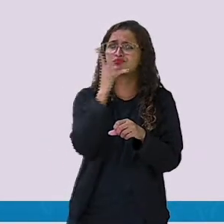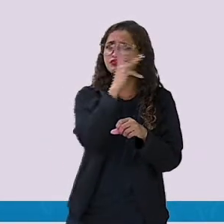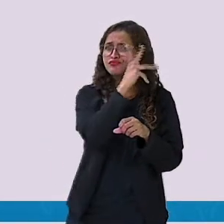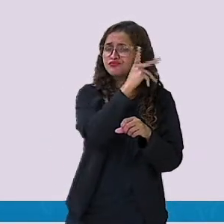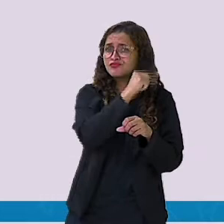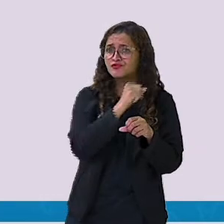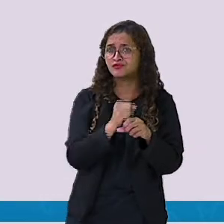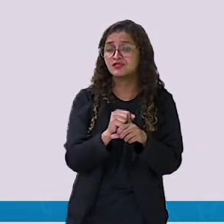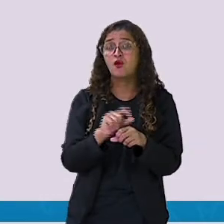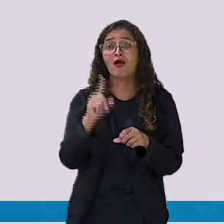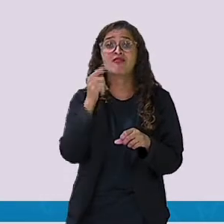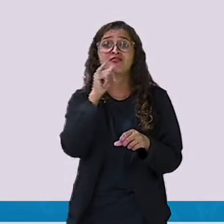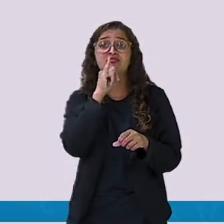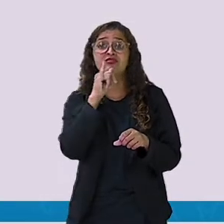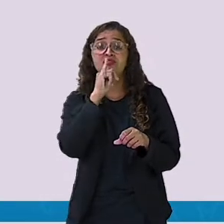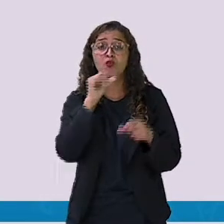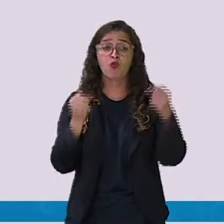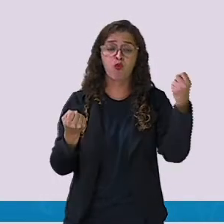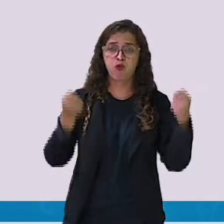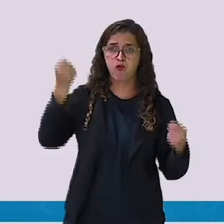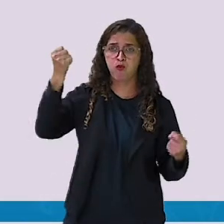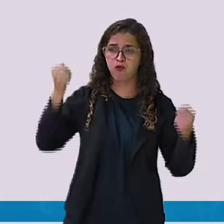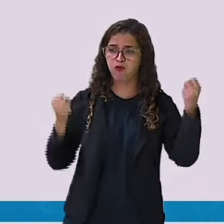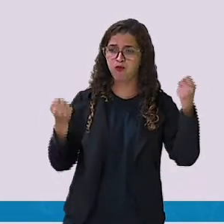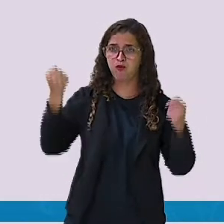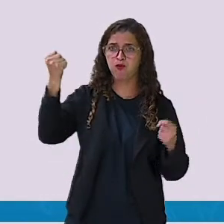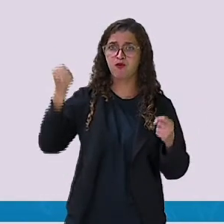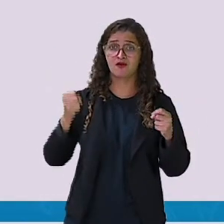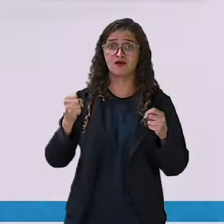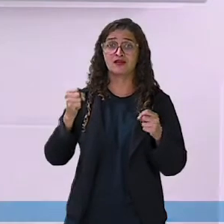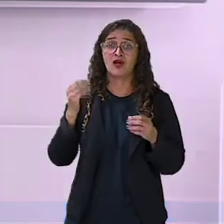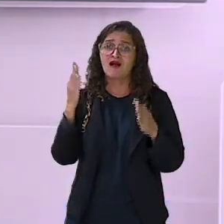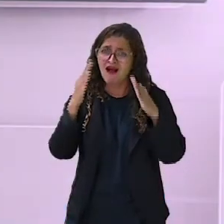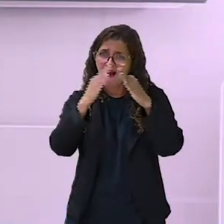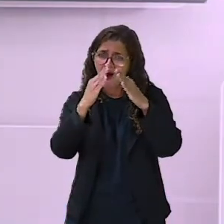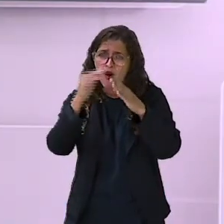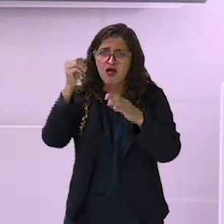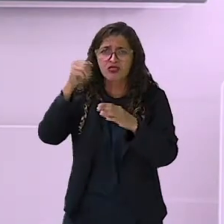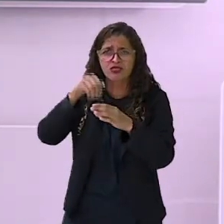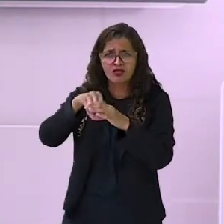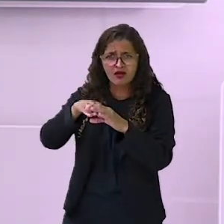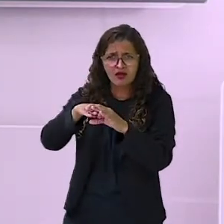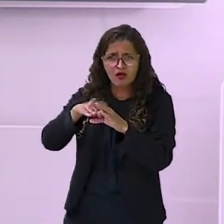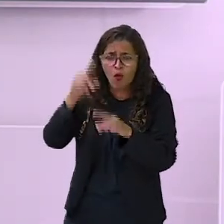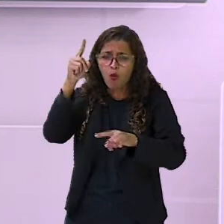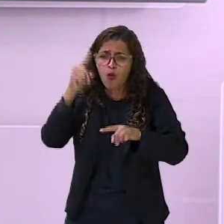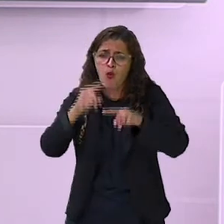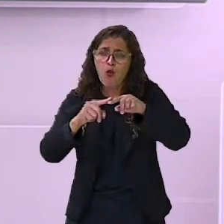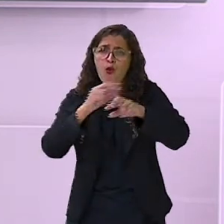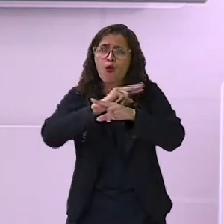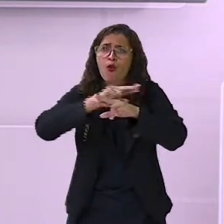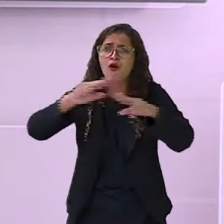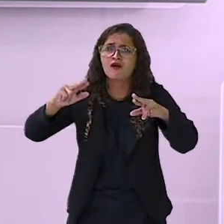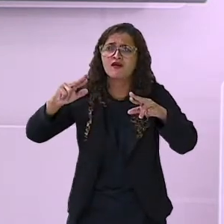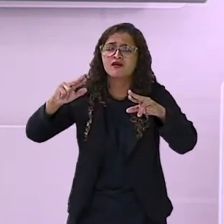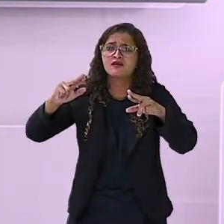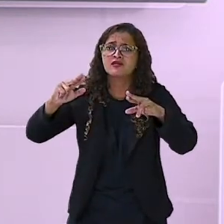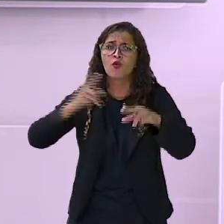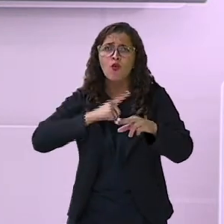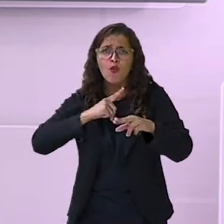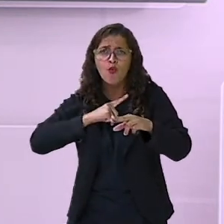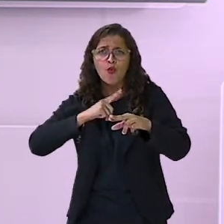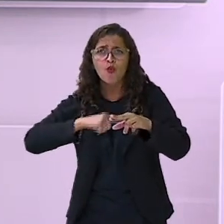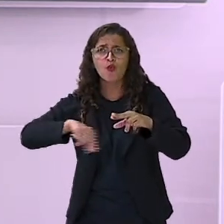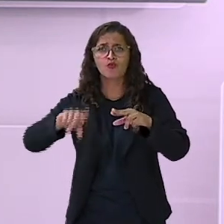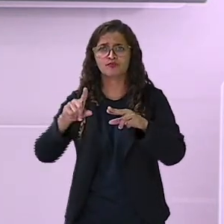como automóveis e eletrodomésticos. Okay? Então, as indústrias de bens de consumo, elas vão se dividir em